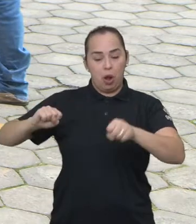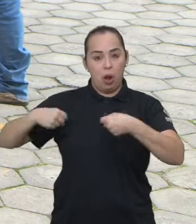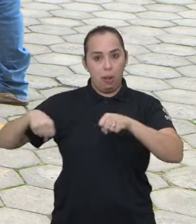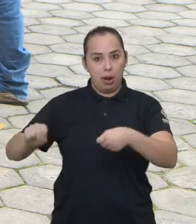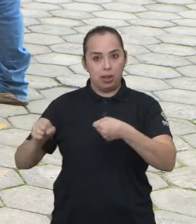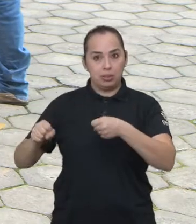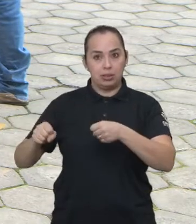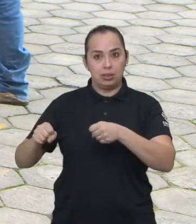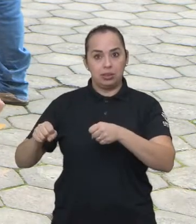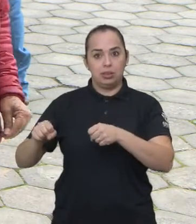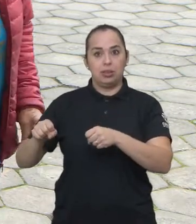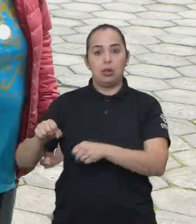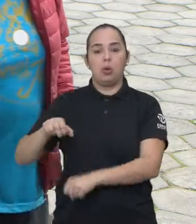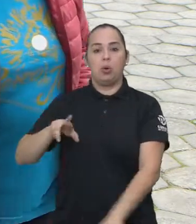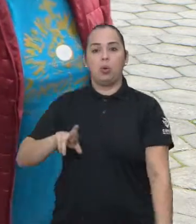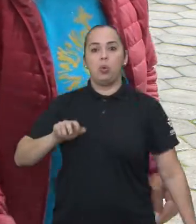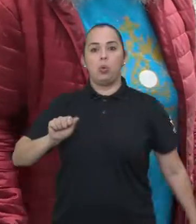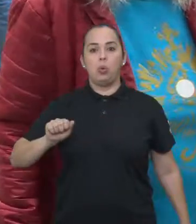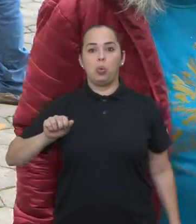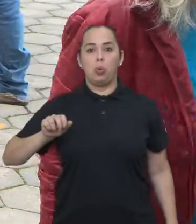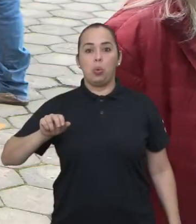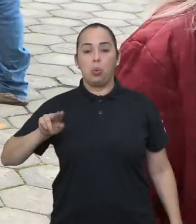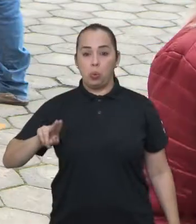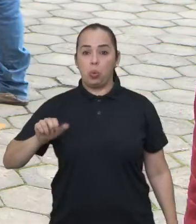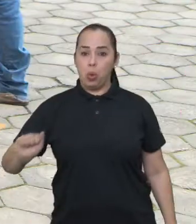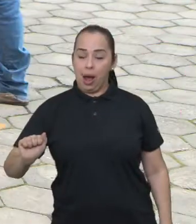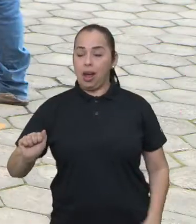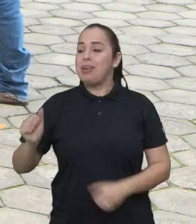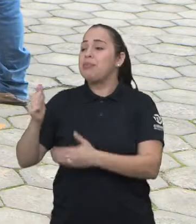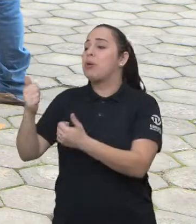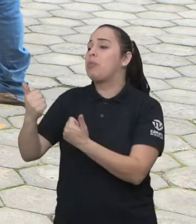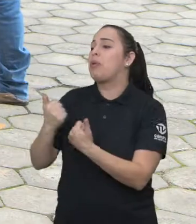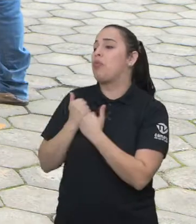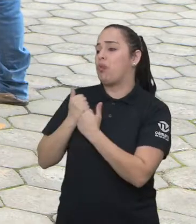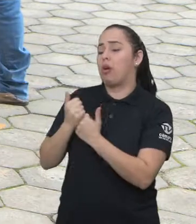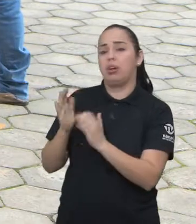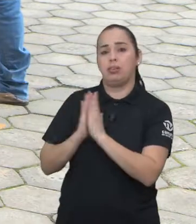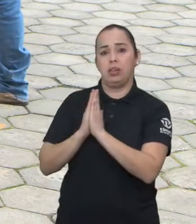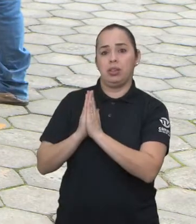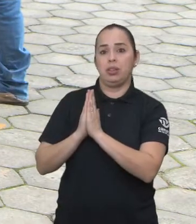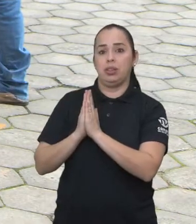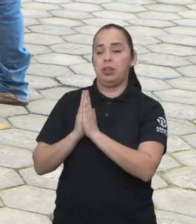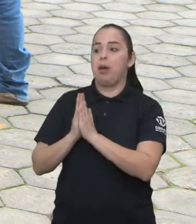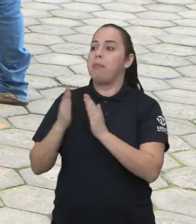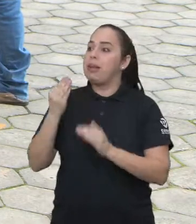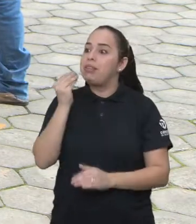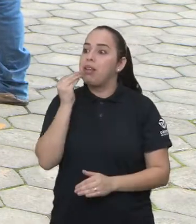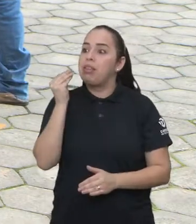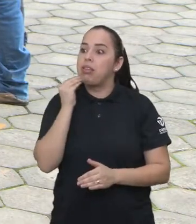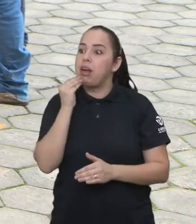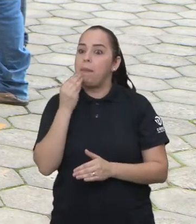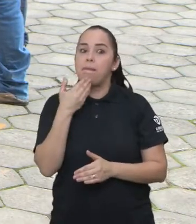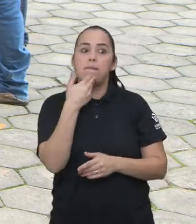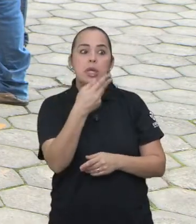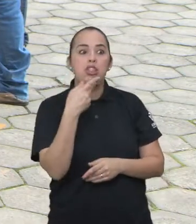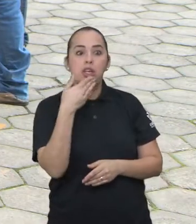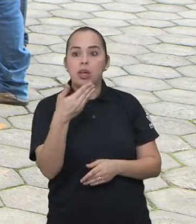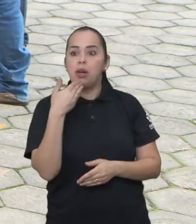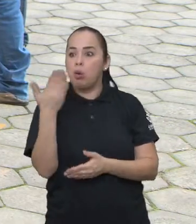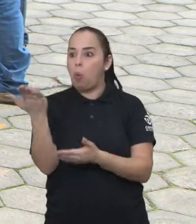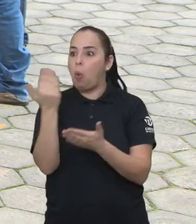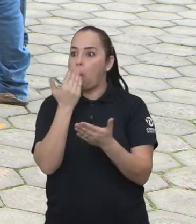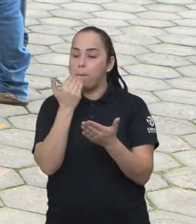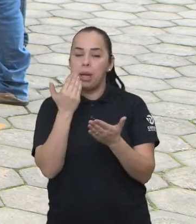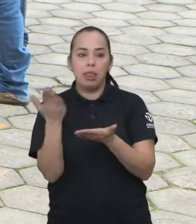temos o motoclube aqui na nossa Paróquia o ruah para que eles descem um apoio para gente Para gente fazer essa arrecadação nas